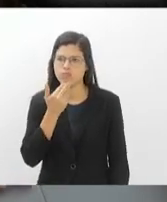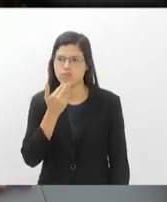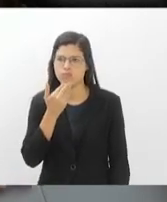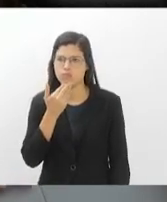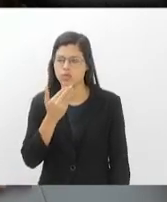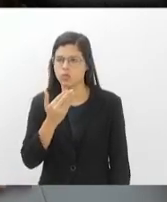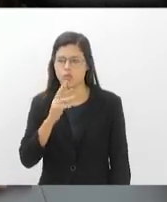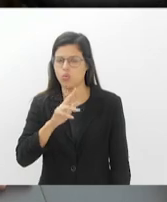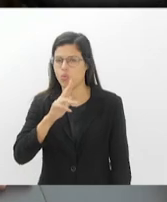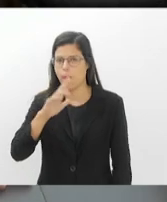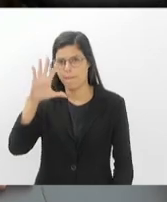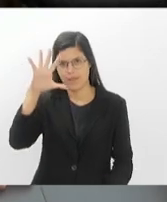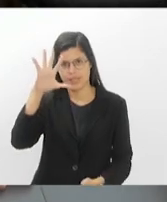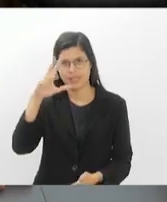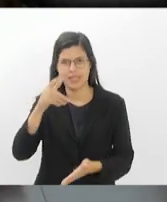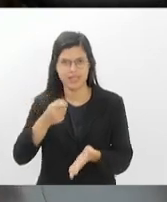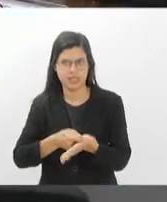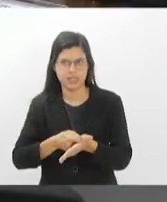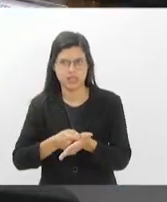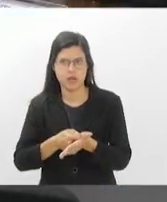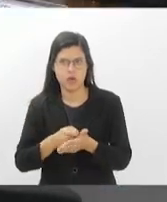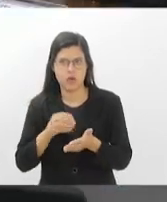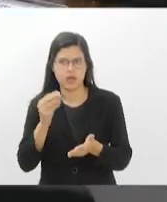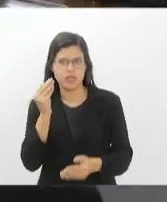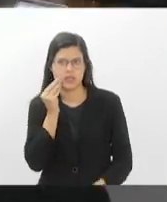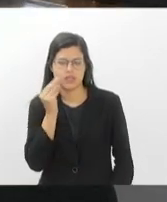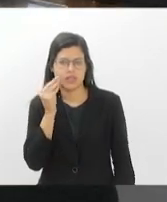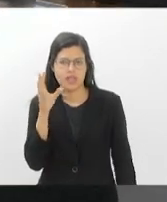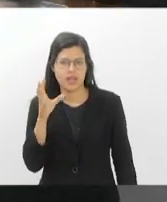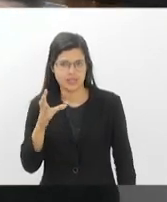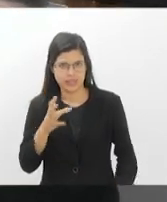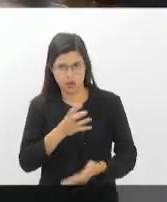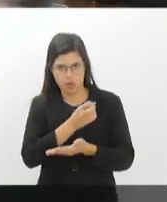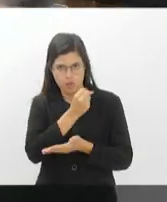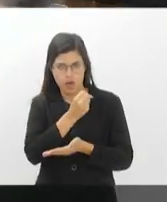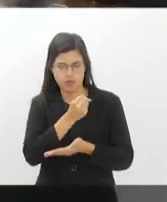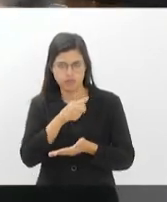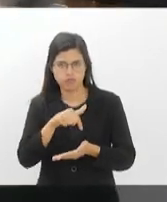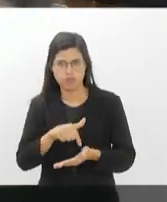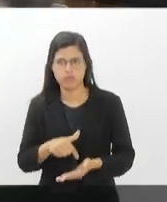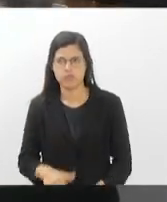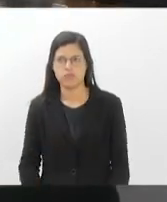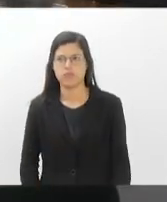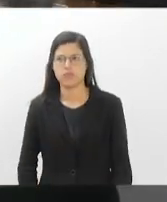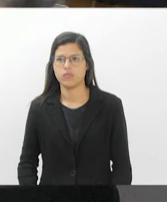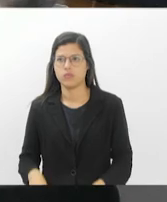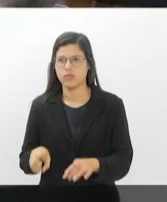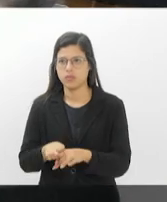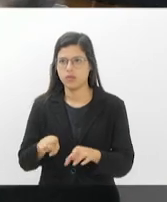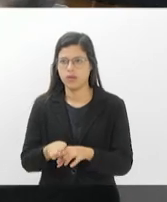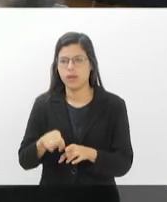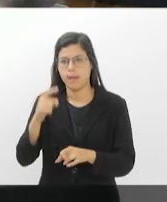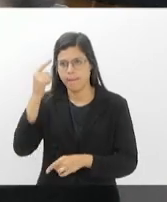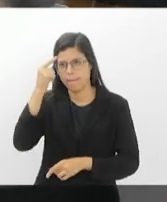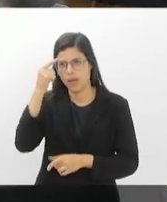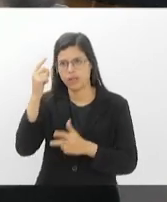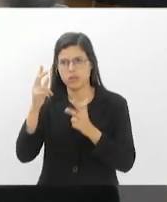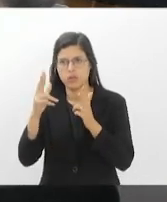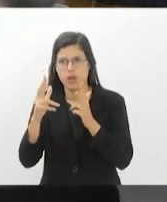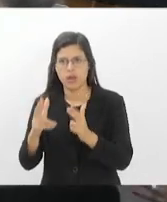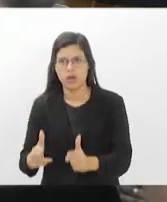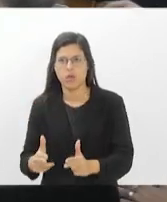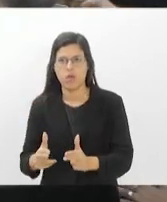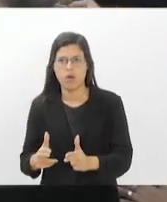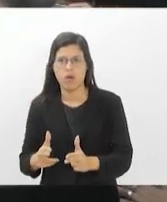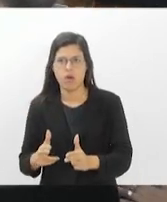uma decisão. Você vai tentar salvar, então. Exatamente. Eu também eu tenho um pouco o pensamento em relação a esta forma. Assim, quer dizer,